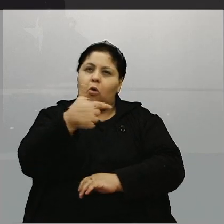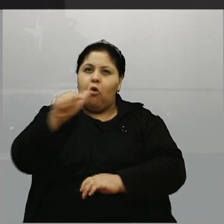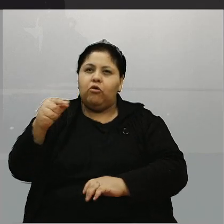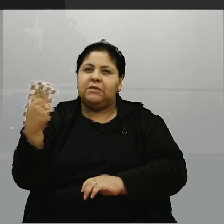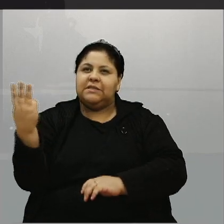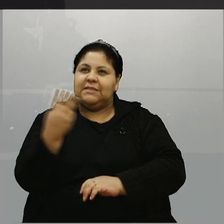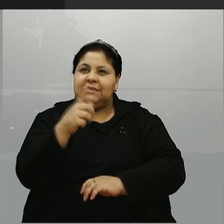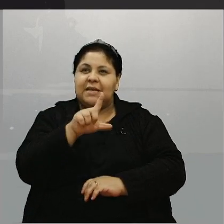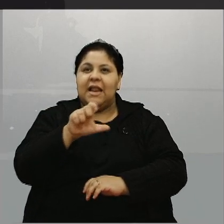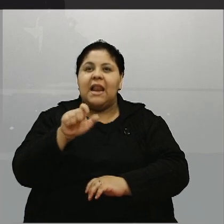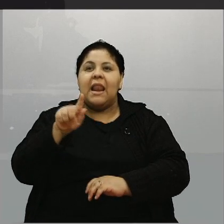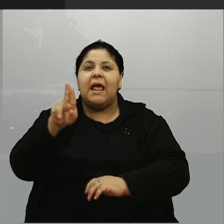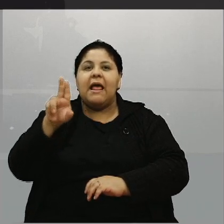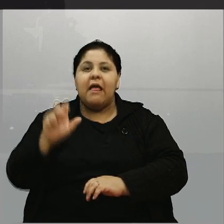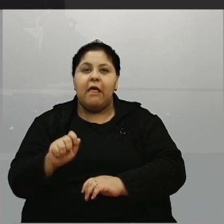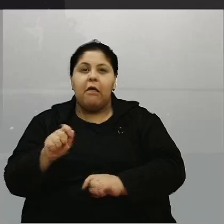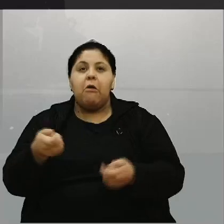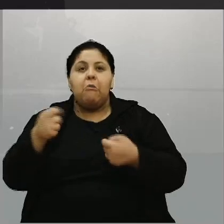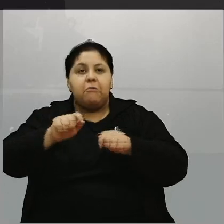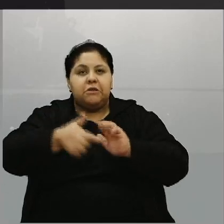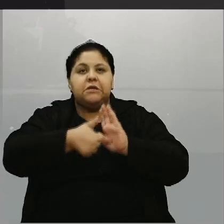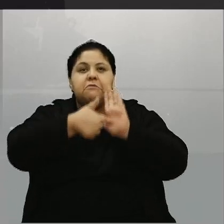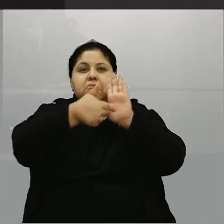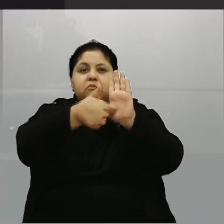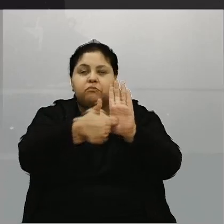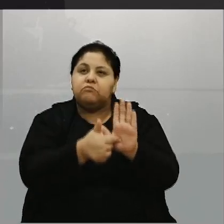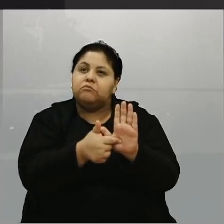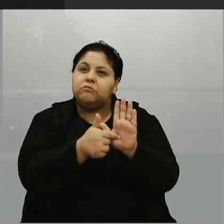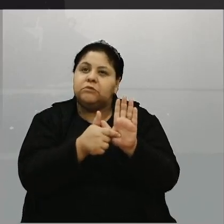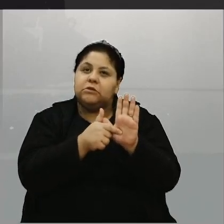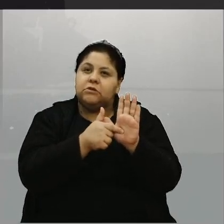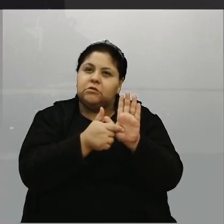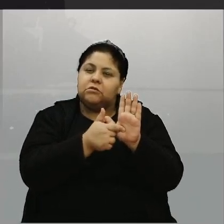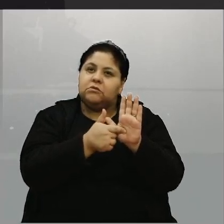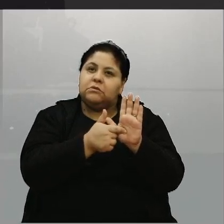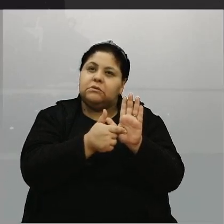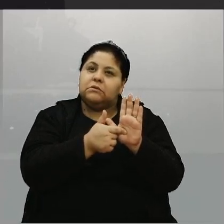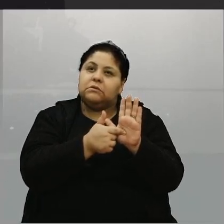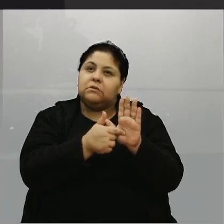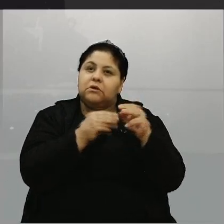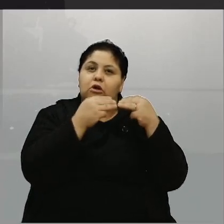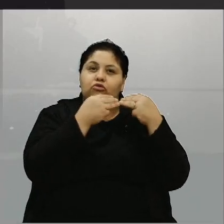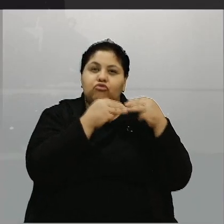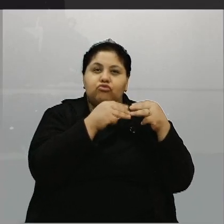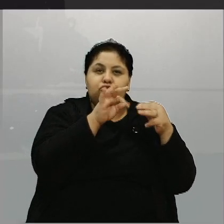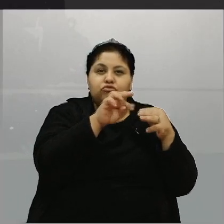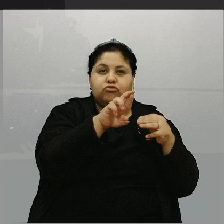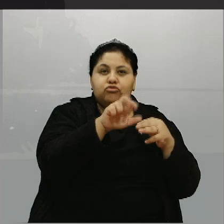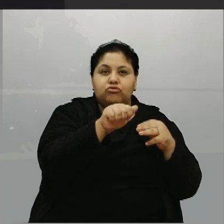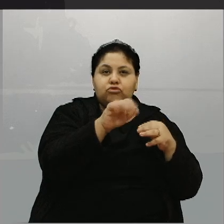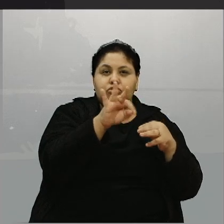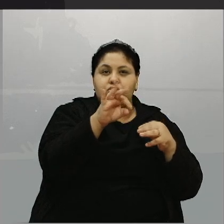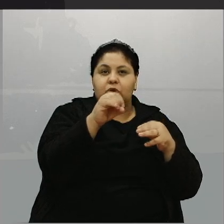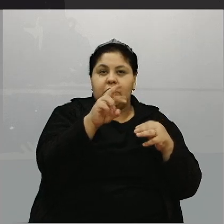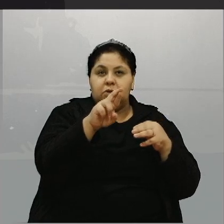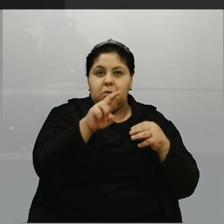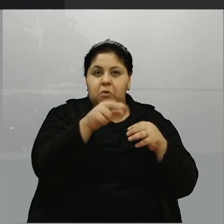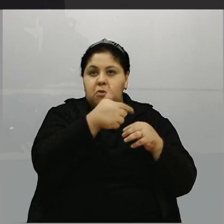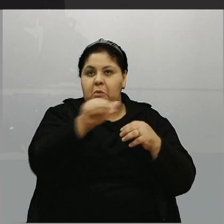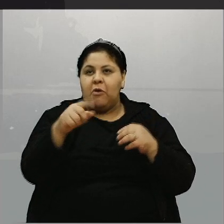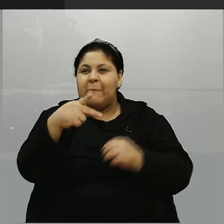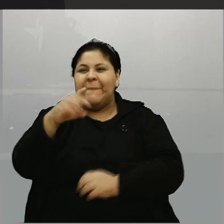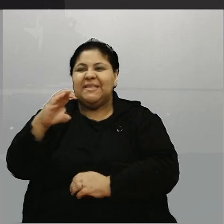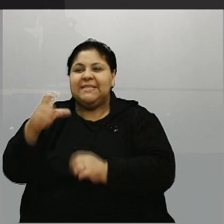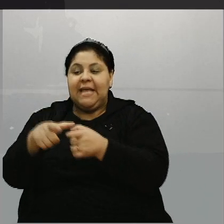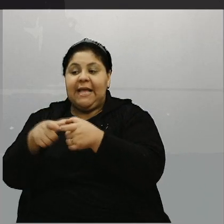então precisei mostrar. Lá na Terceira Légua precisa um trator e uma PC grande. Vereador